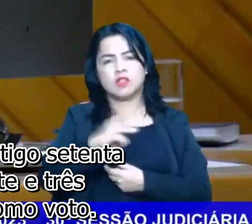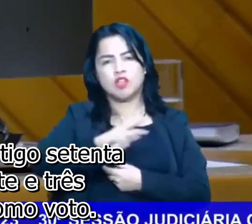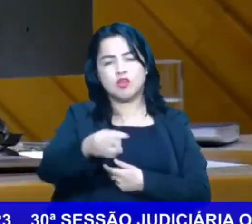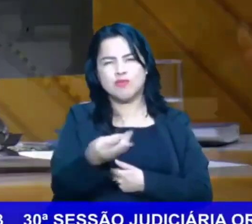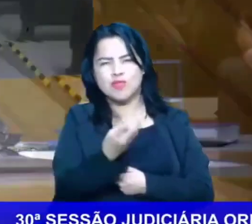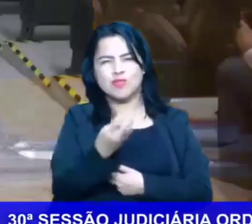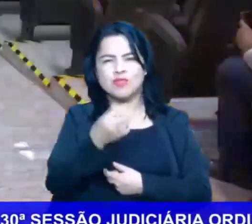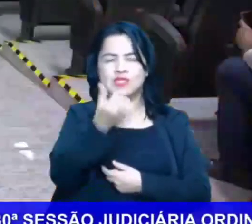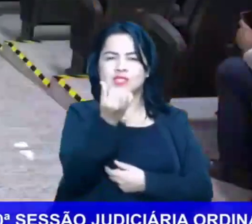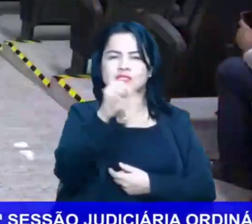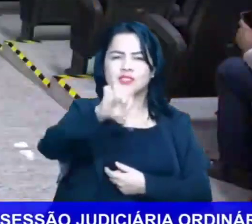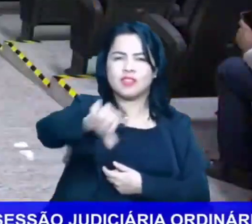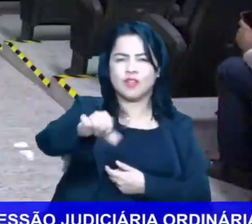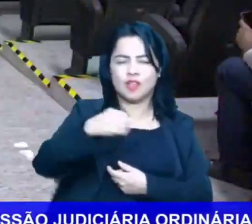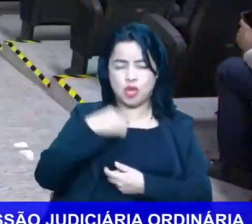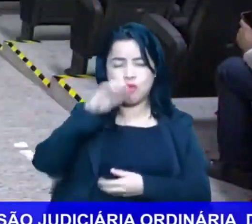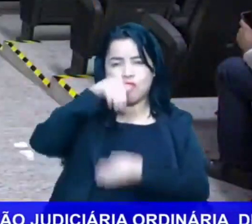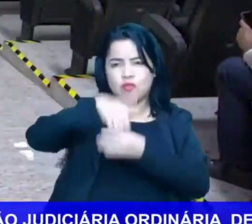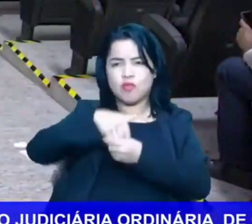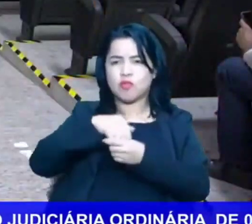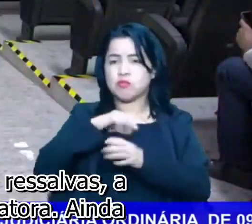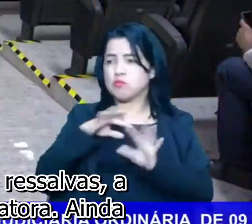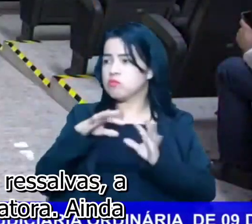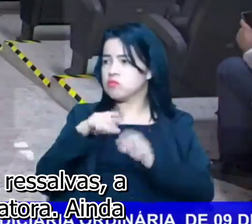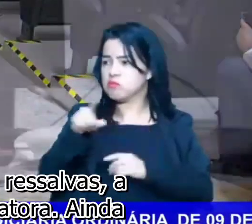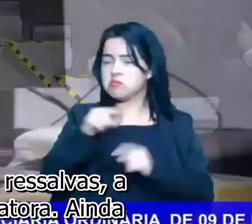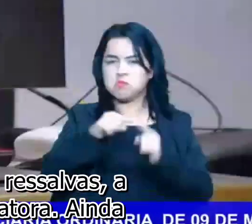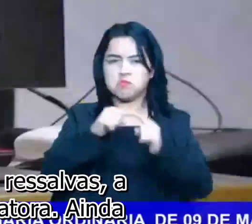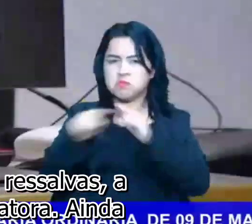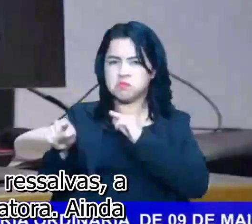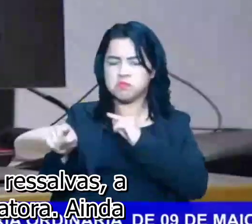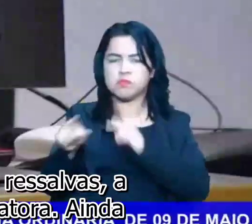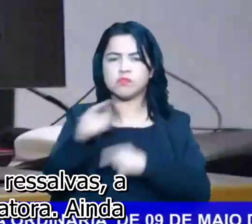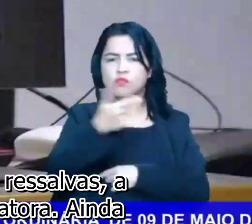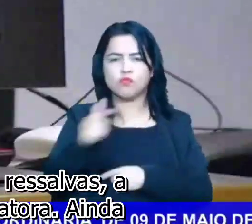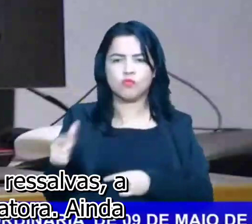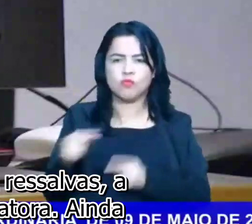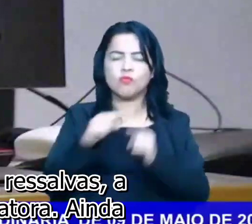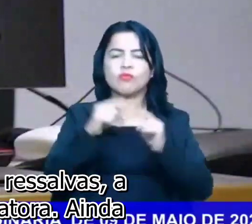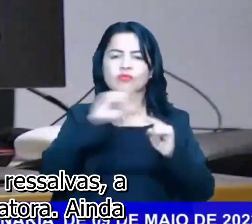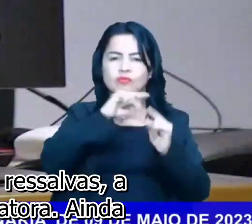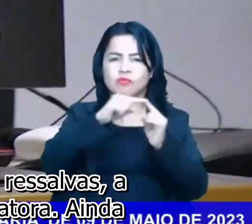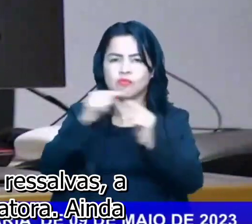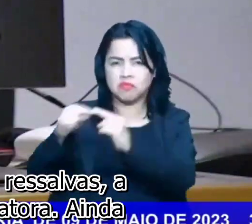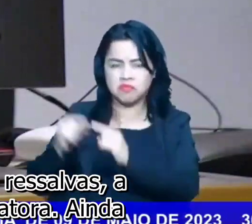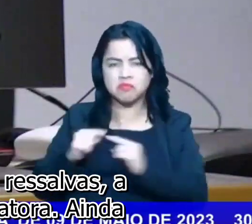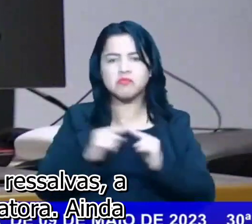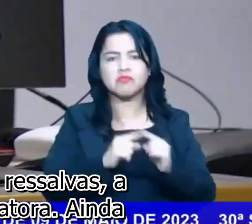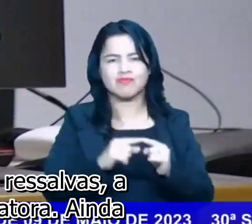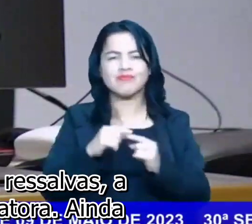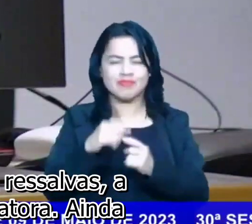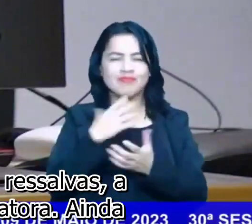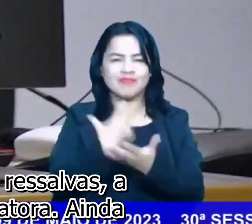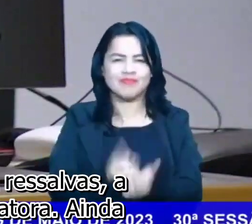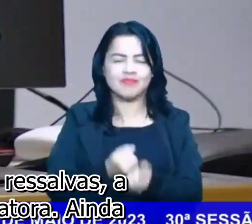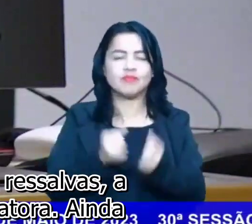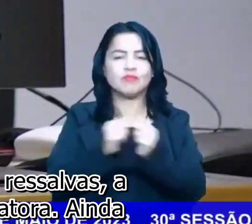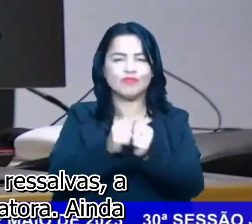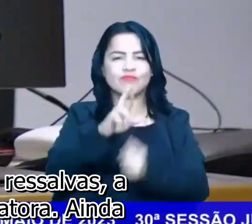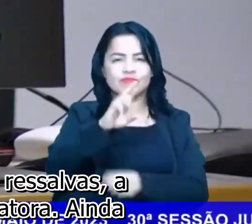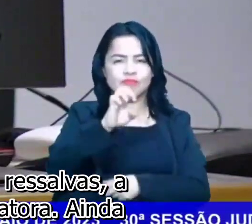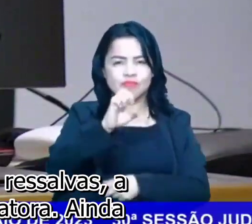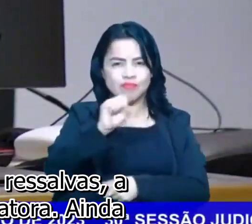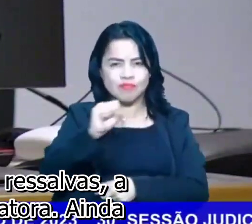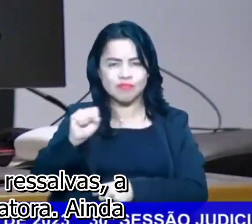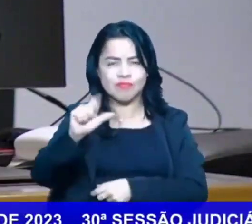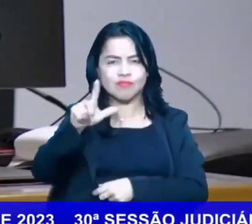23.607/2019. É como voto. Alguém diverge? Não havendo divergência, imagem, contas aprovadas com ressalvas à unanimidade no termo do voto